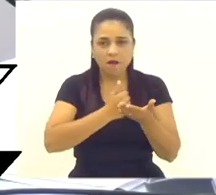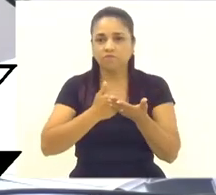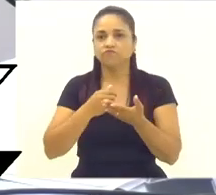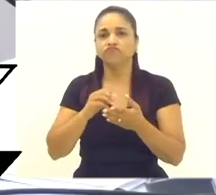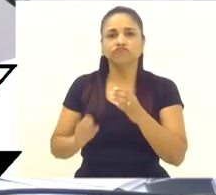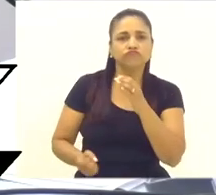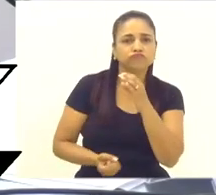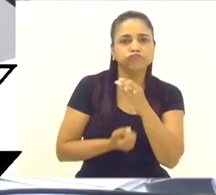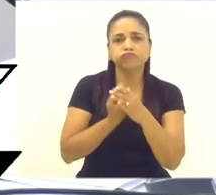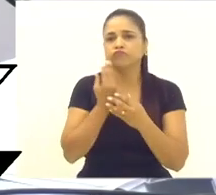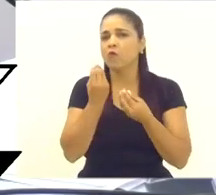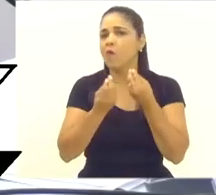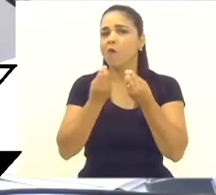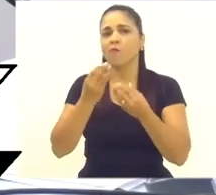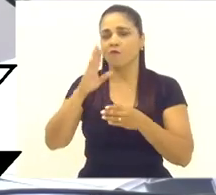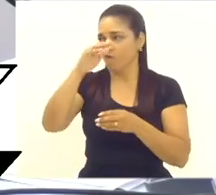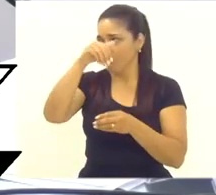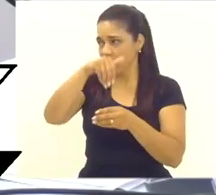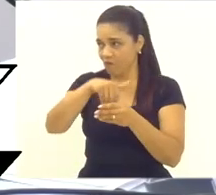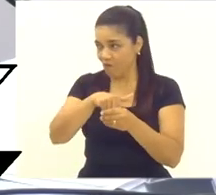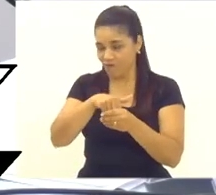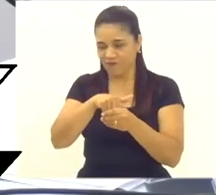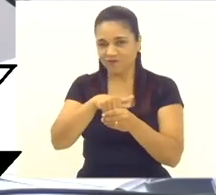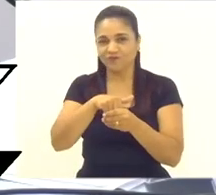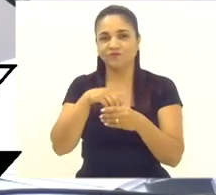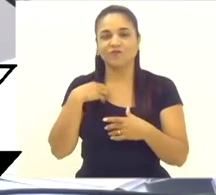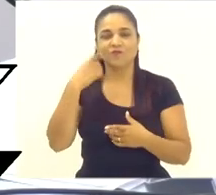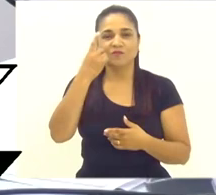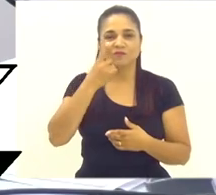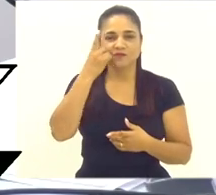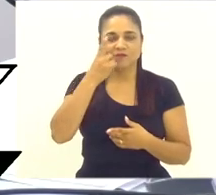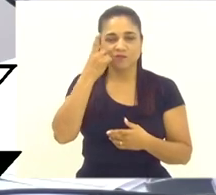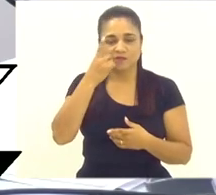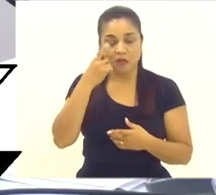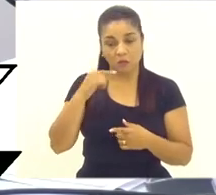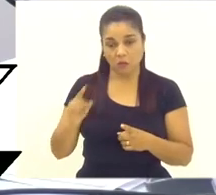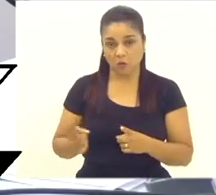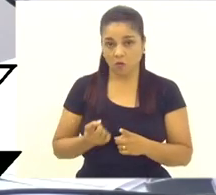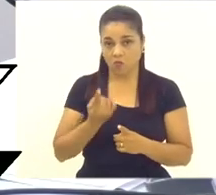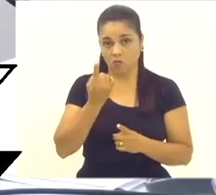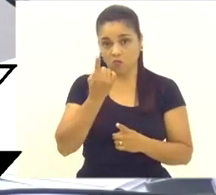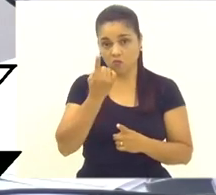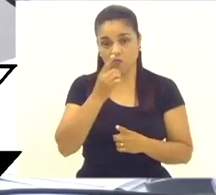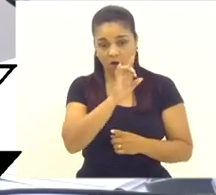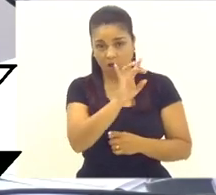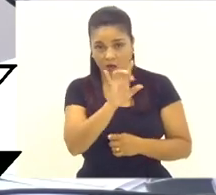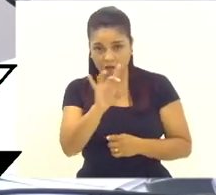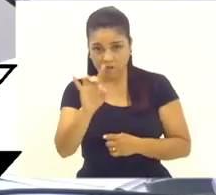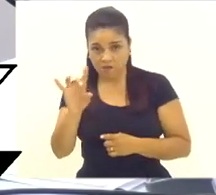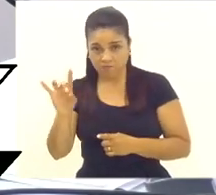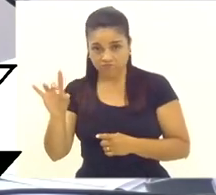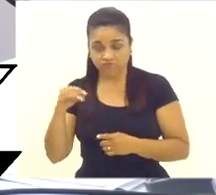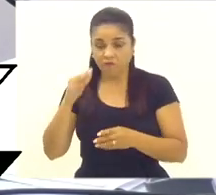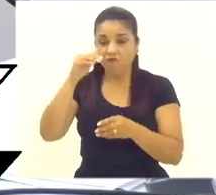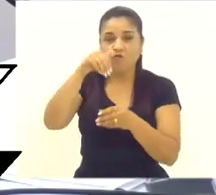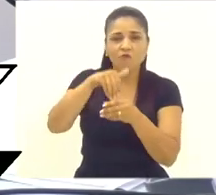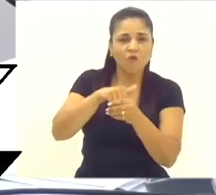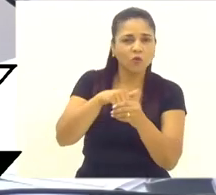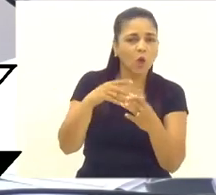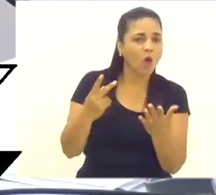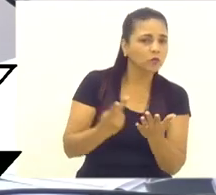não somente pelo resultado Eleitoral de cada um né como é que se deu esse voto